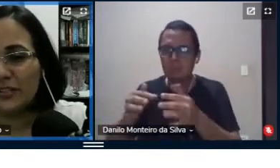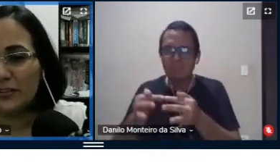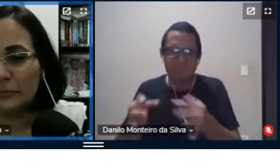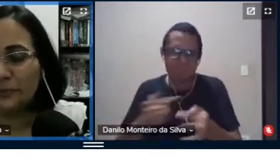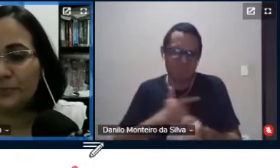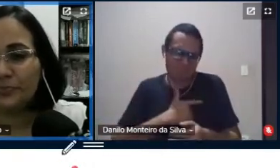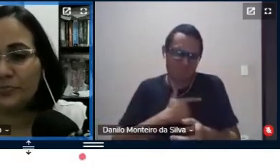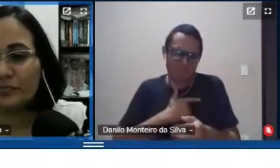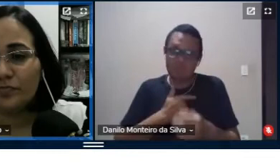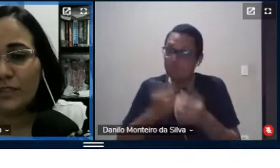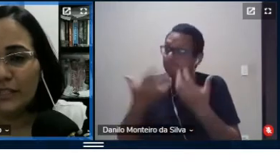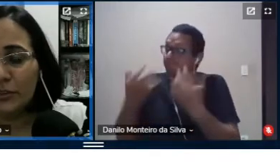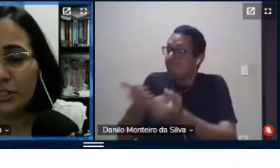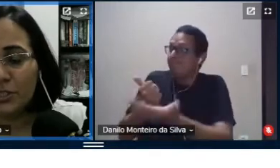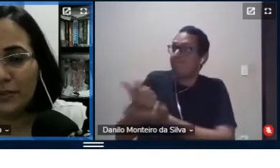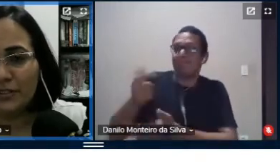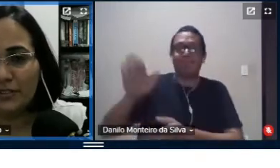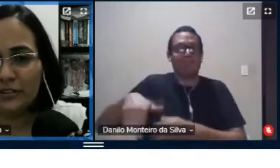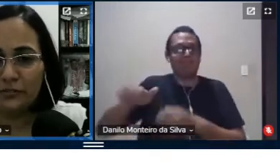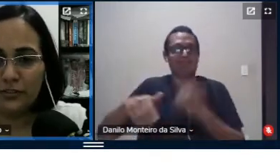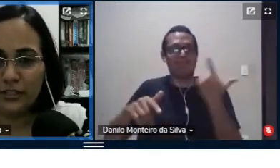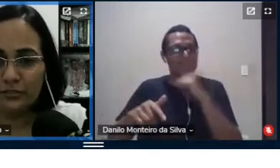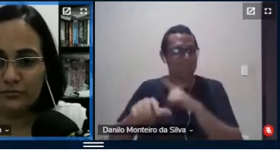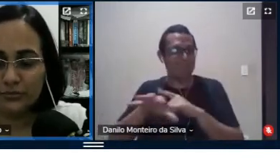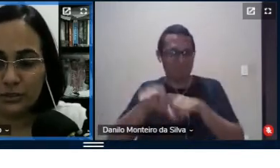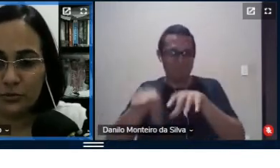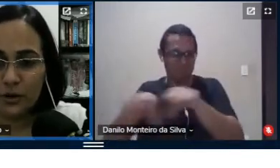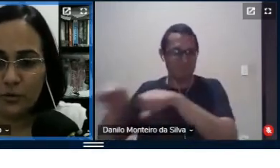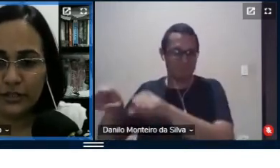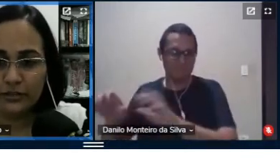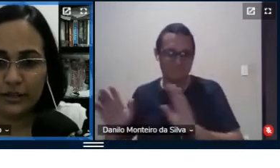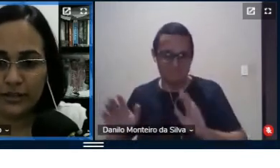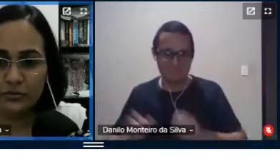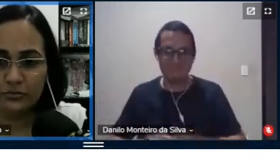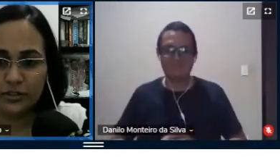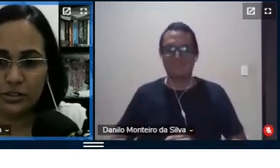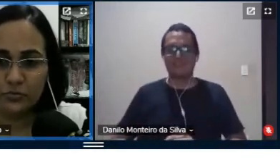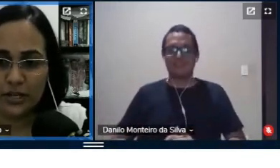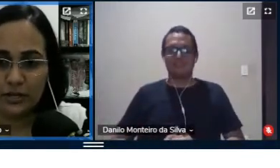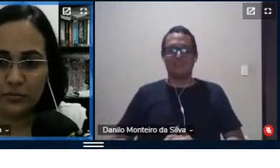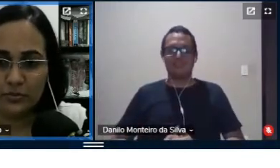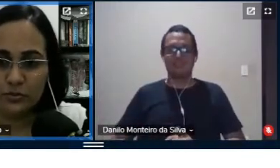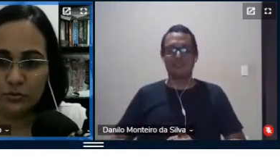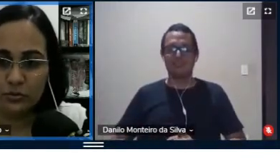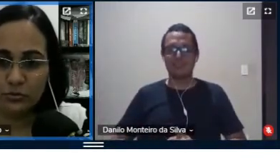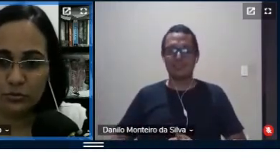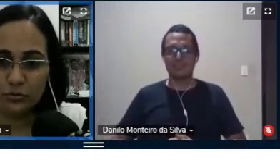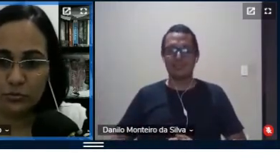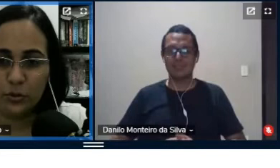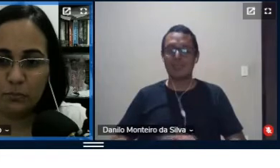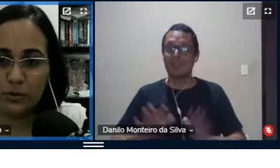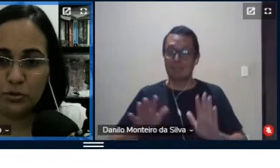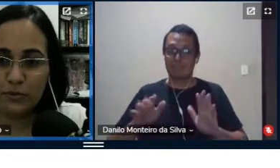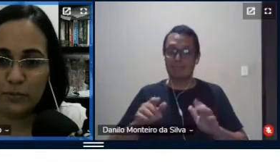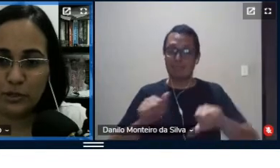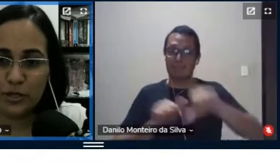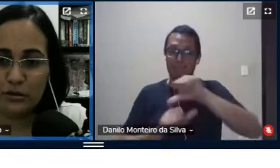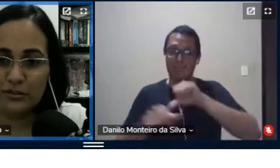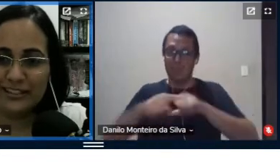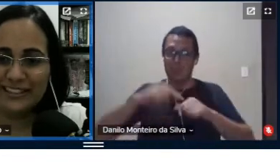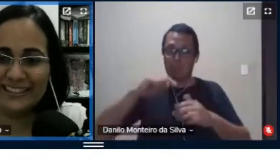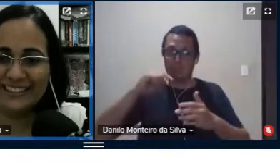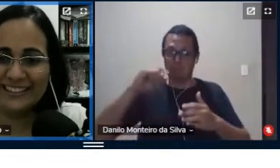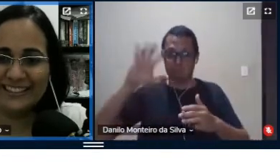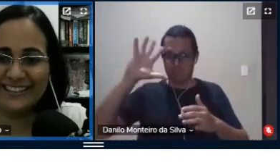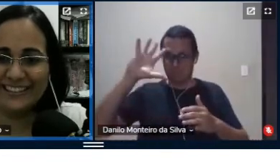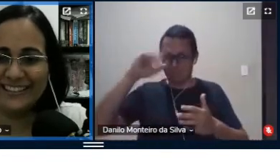essa situação. Então, a gente precisa definir qual o critério, né? Tipo, eu preciso do meu pão de Papai